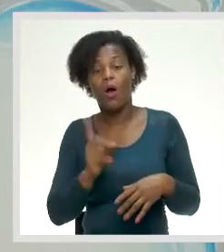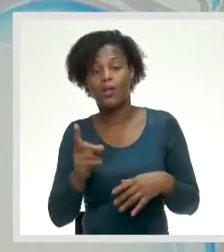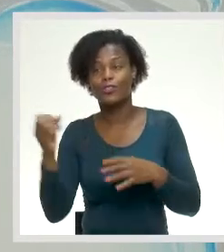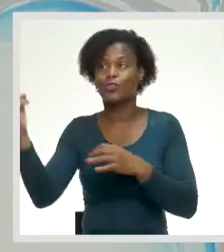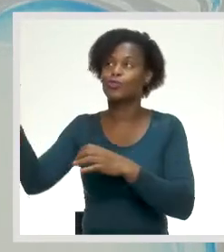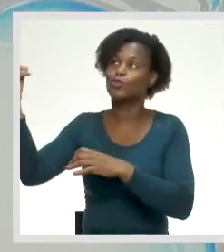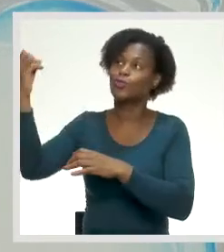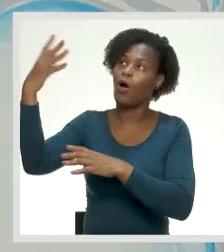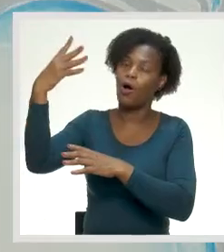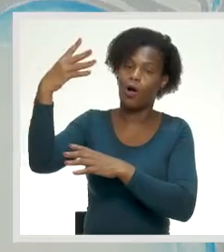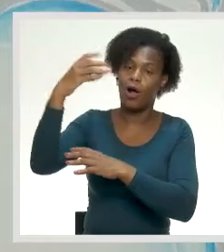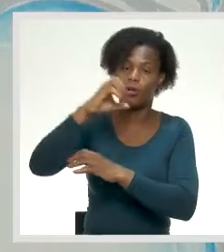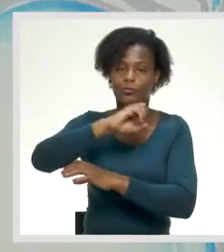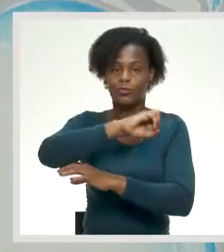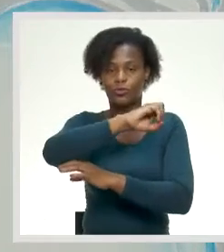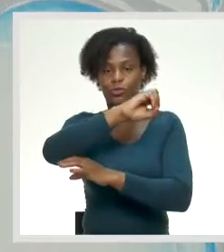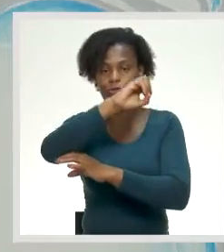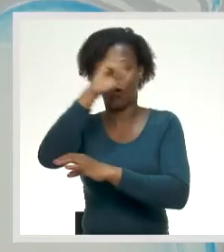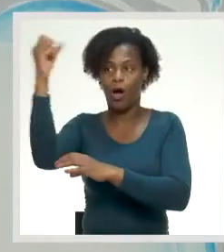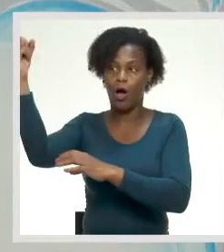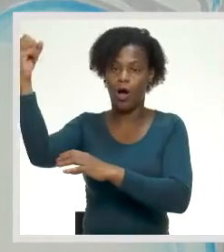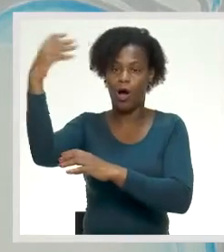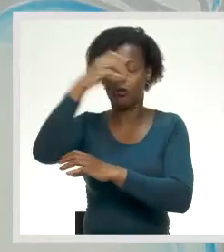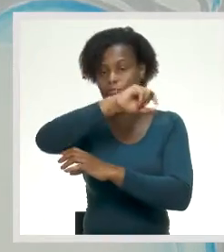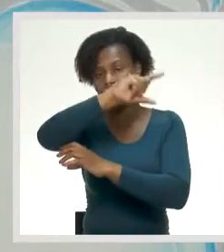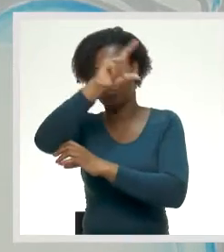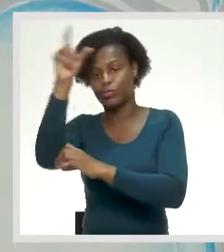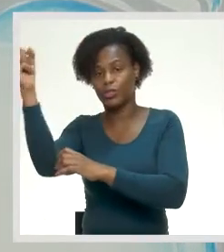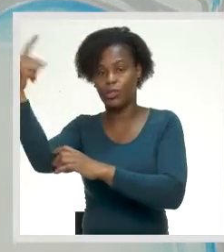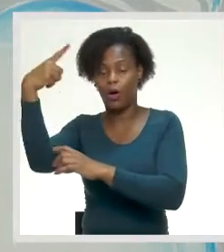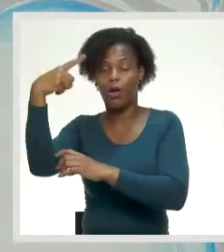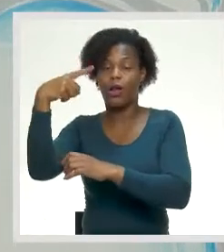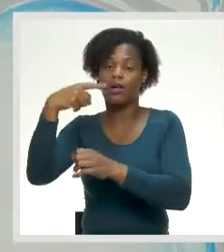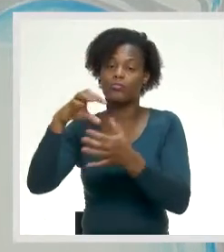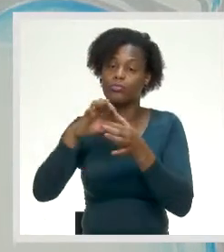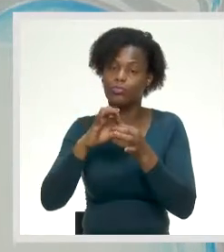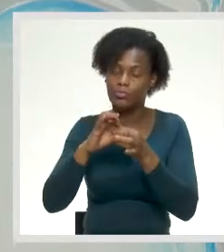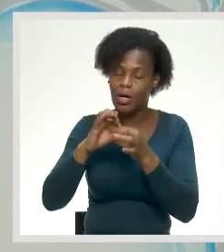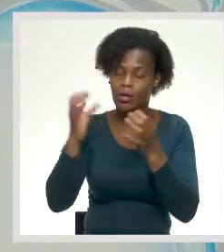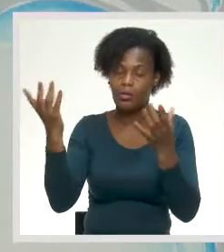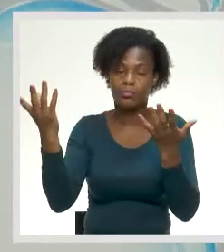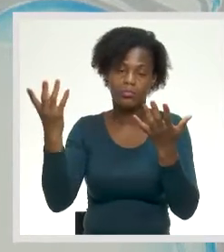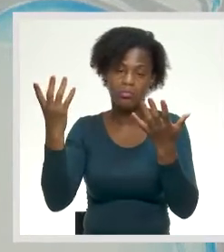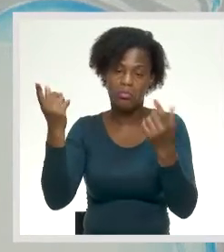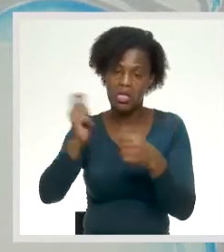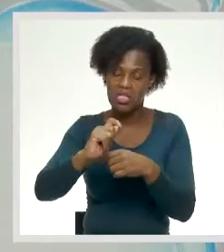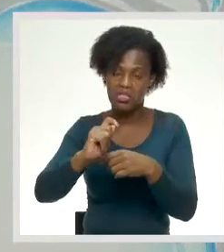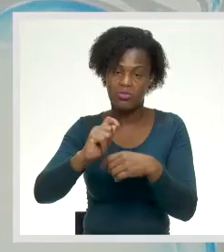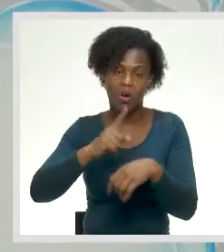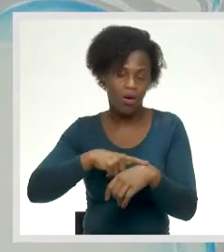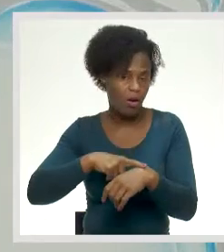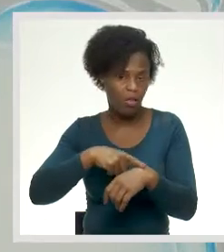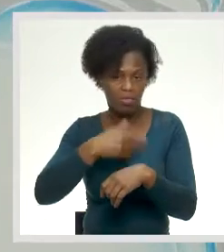do sol, do pôr do sol, a sucessão das horas, dos dias, dos meses, dos anos,